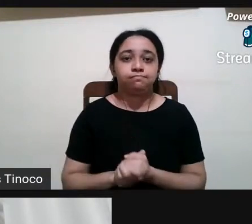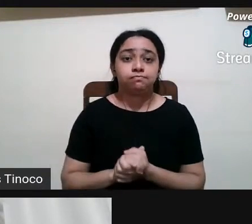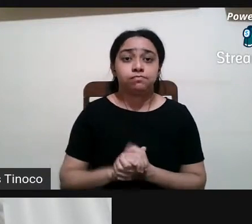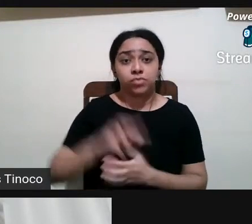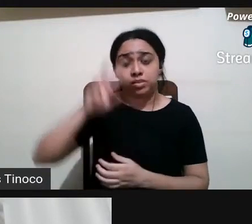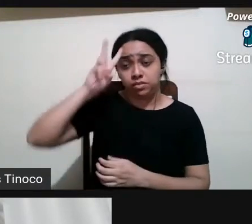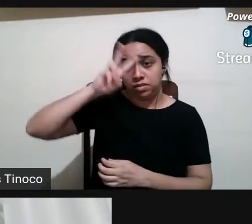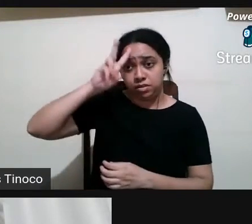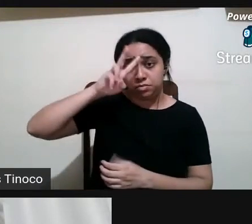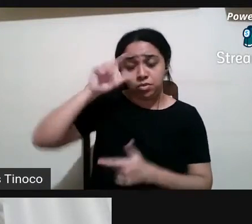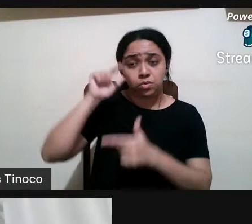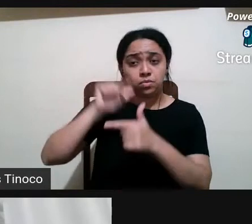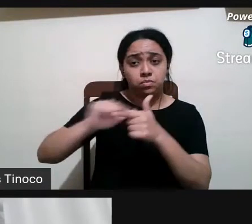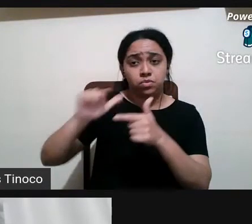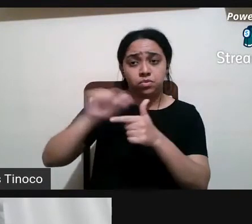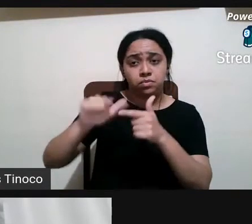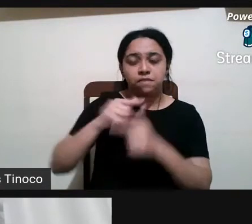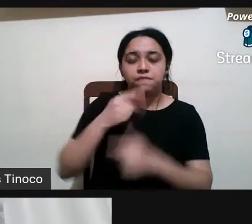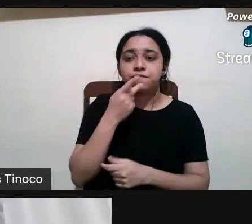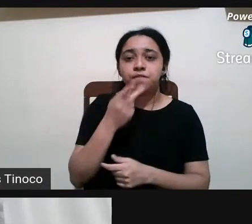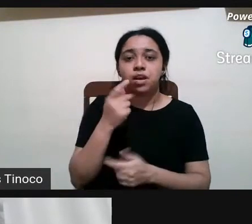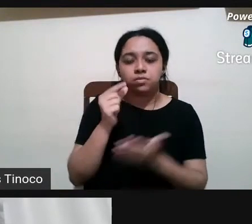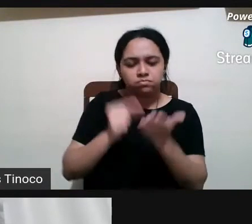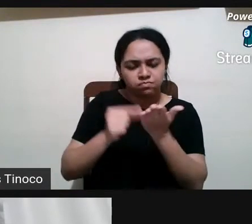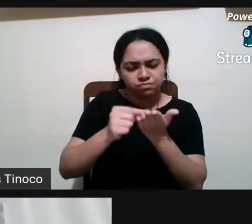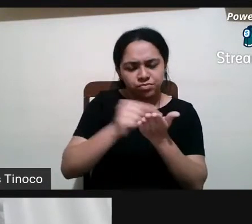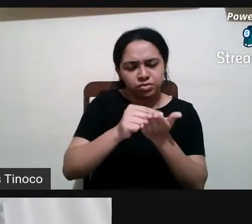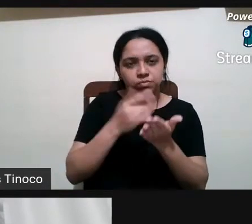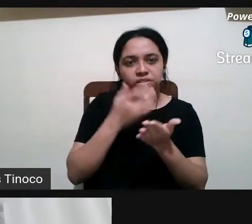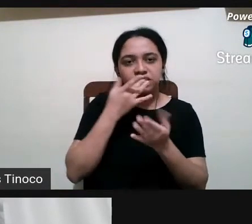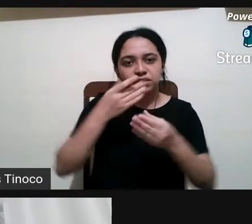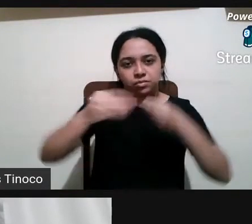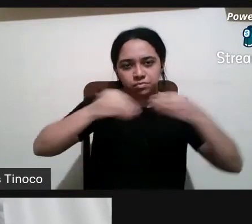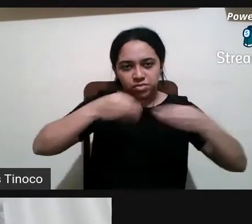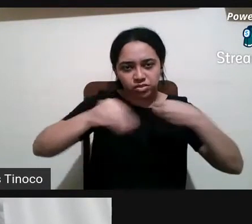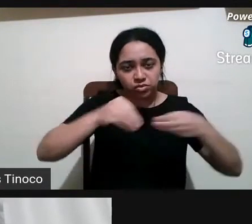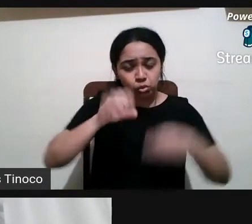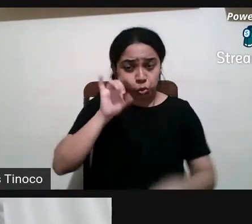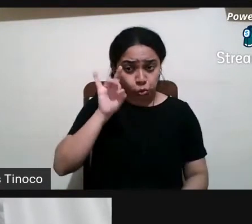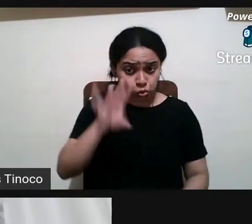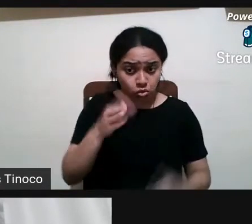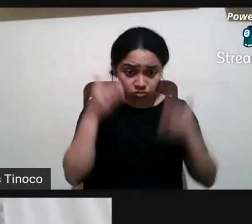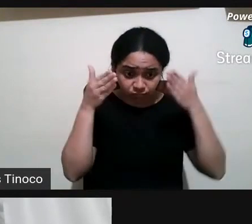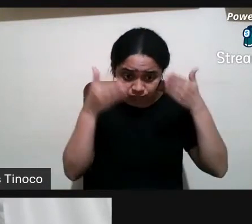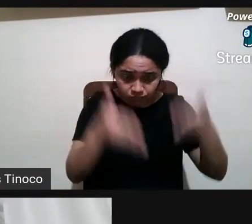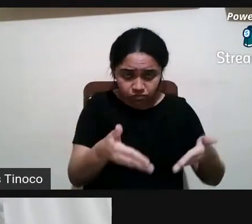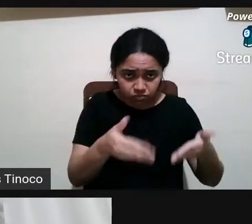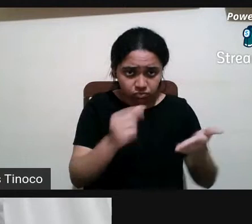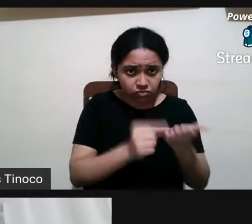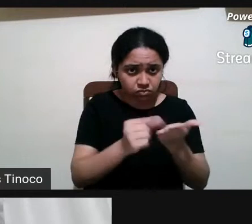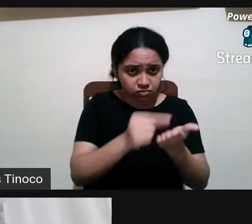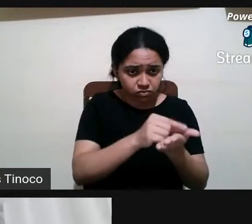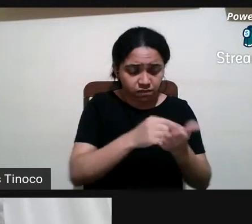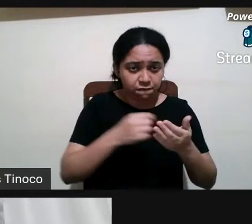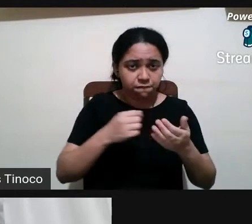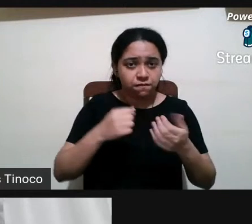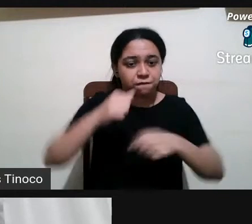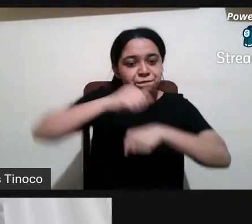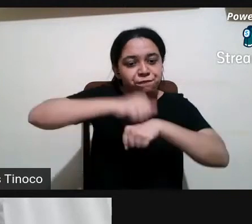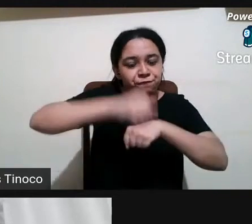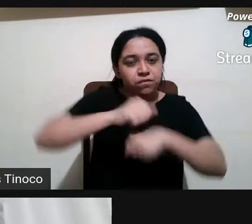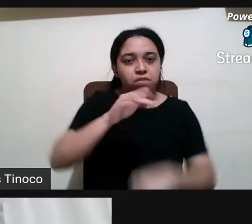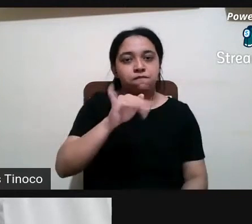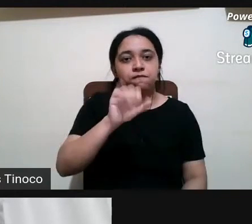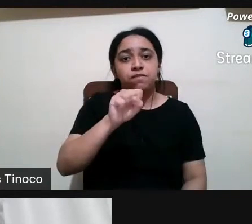que o problema, quando a gente fala em microplástico, não é somente o microplástico, a questão física, né? Nós falamos